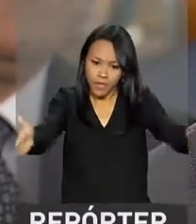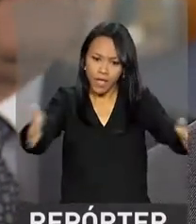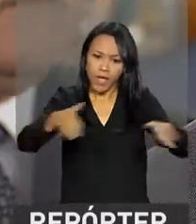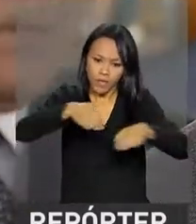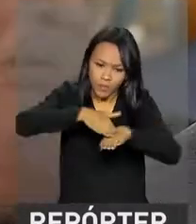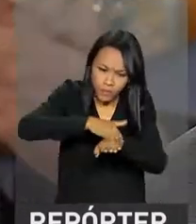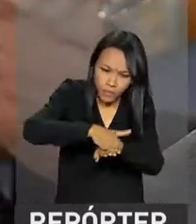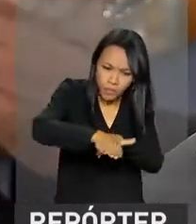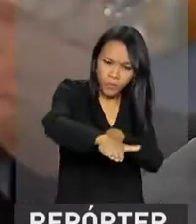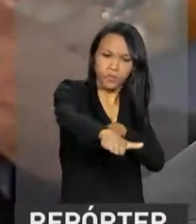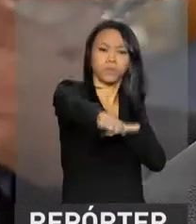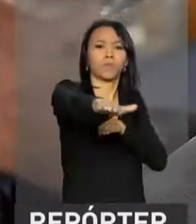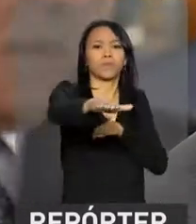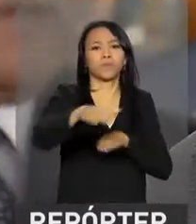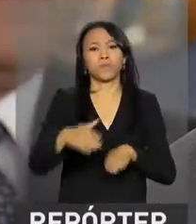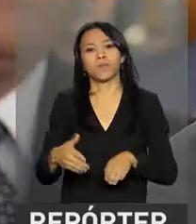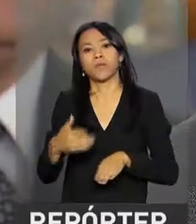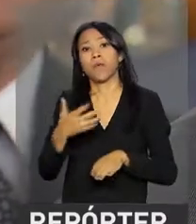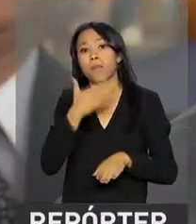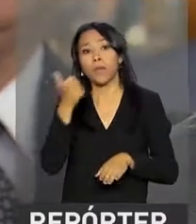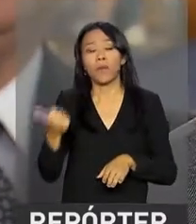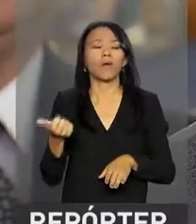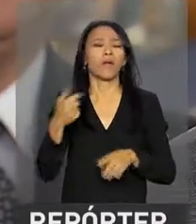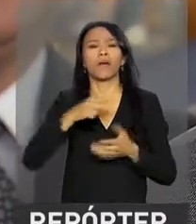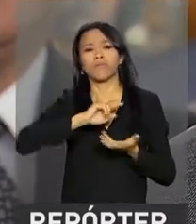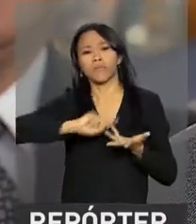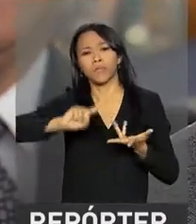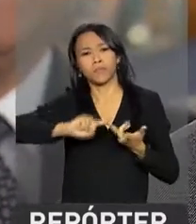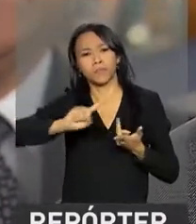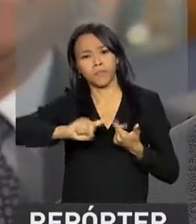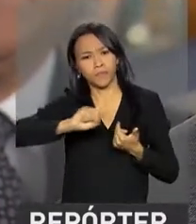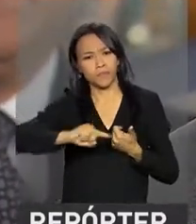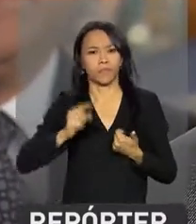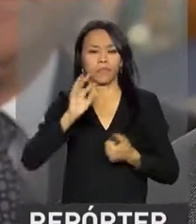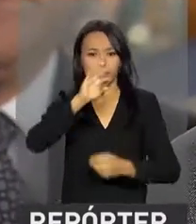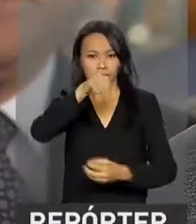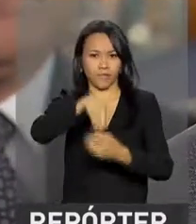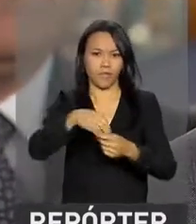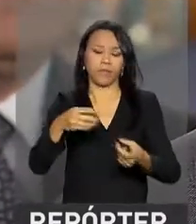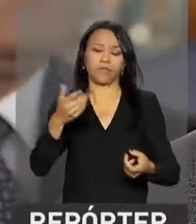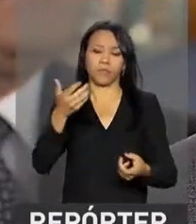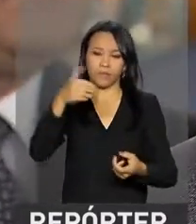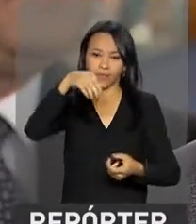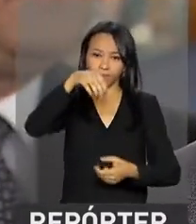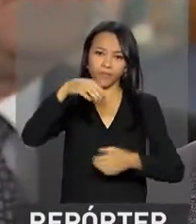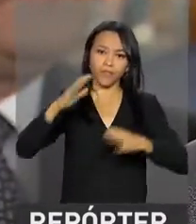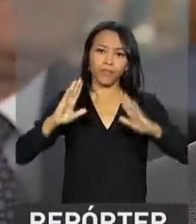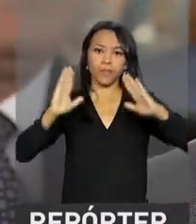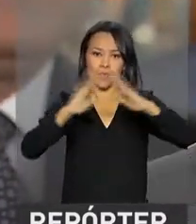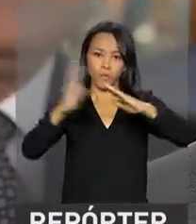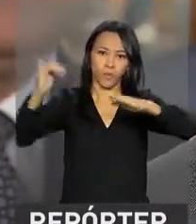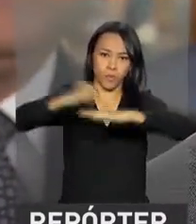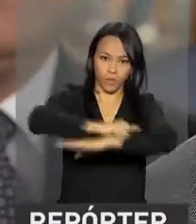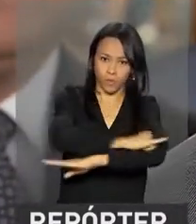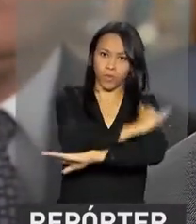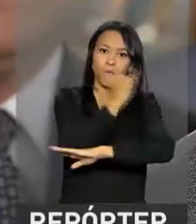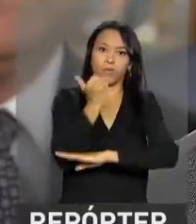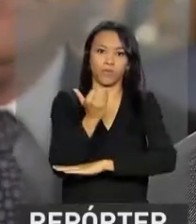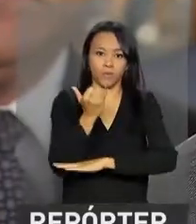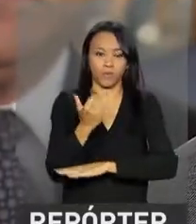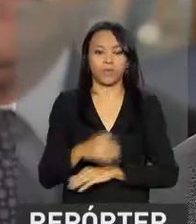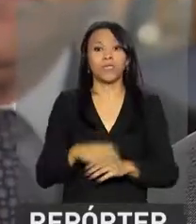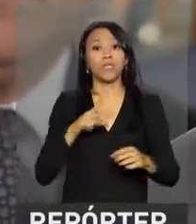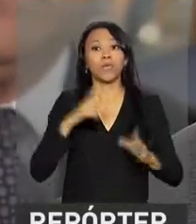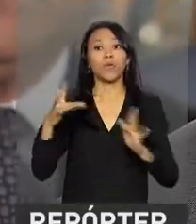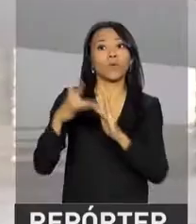taxiways melhorar o sistema de incêndio você tira as extinções e ampliar a capacidade dos aeroportos vai gerar conectividade com